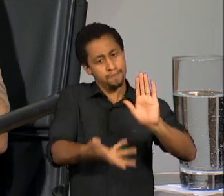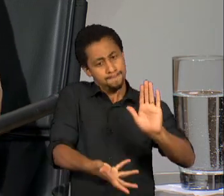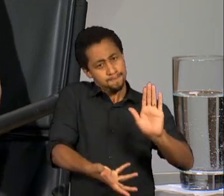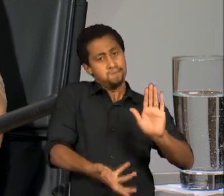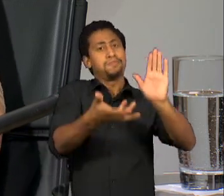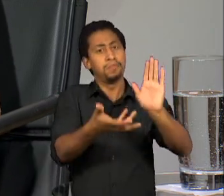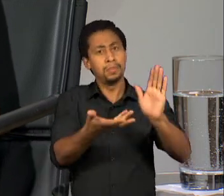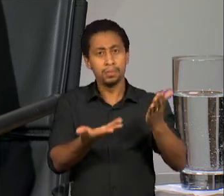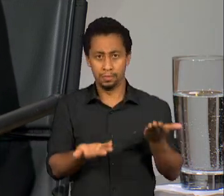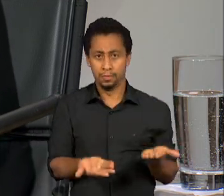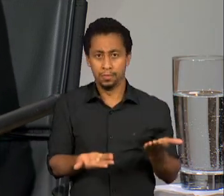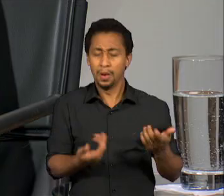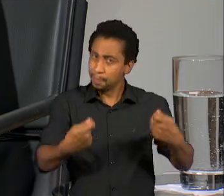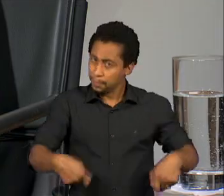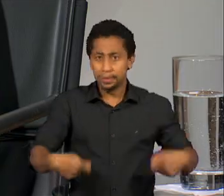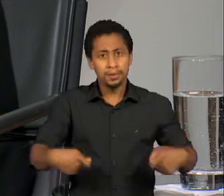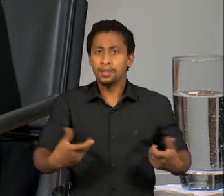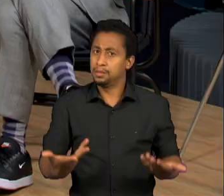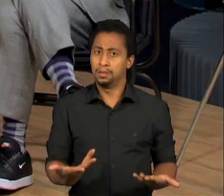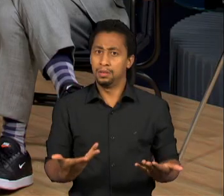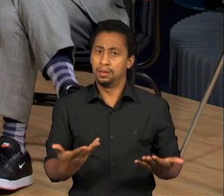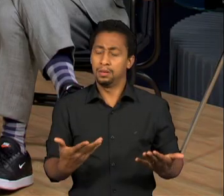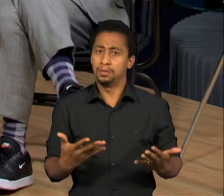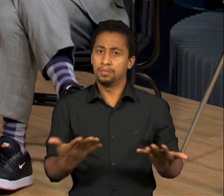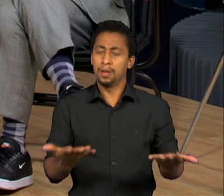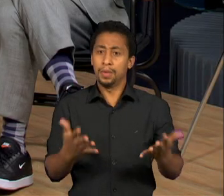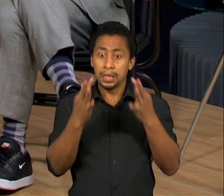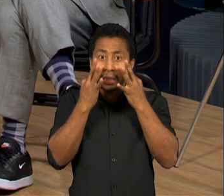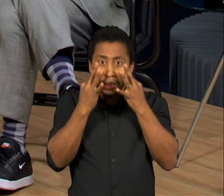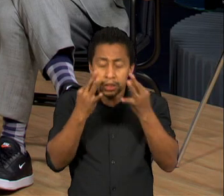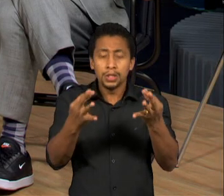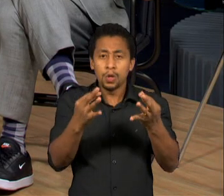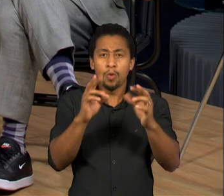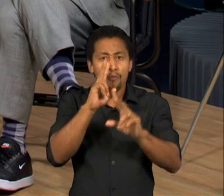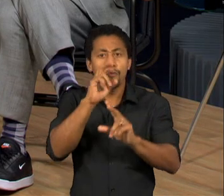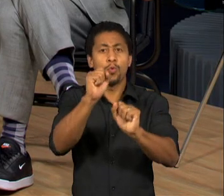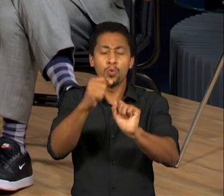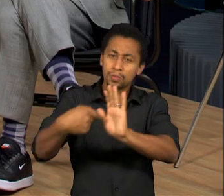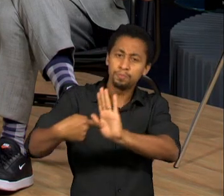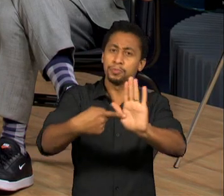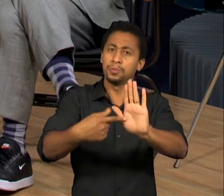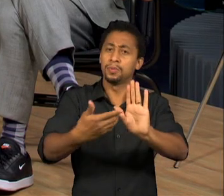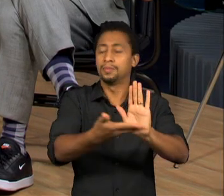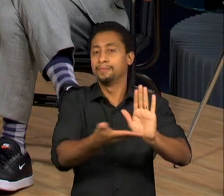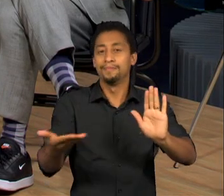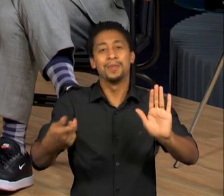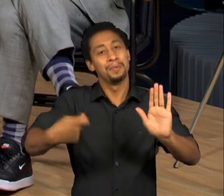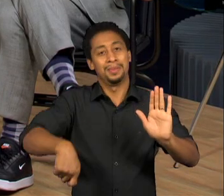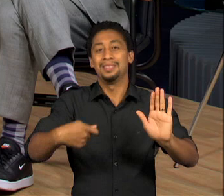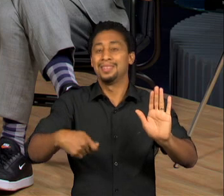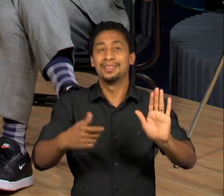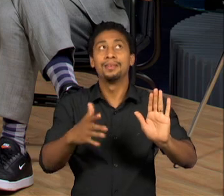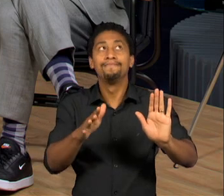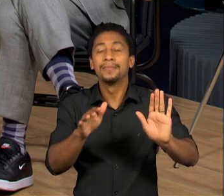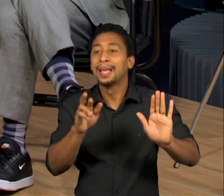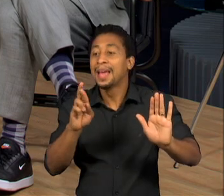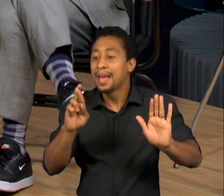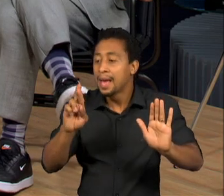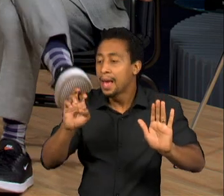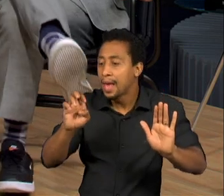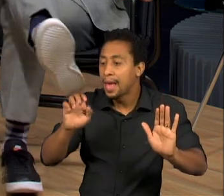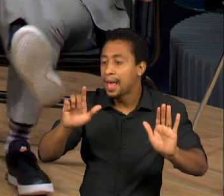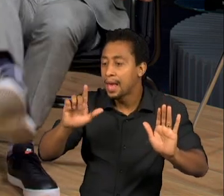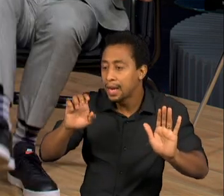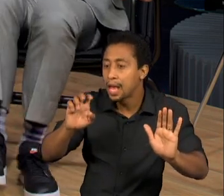novidade que o jornalismo tem que introduzir nessa ecologia midiática. Um relevo de garantia